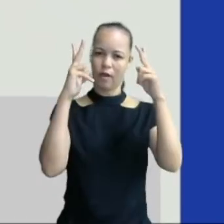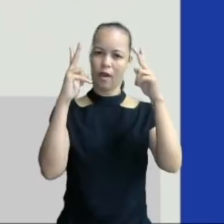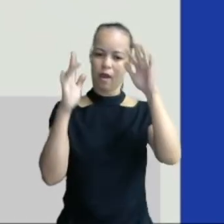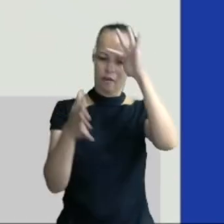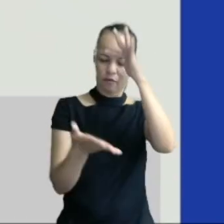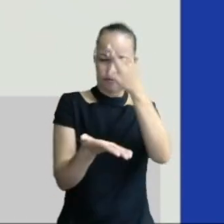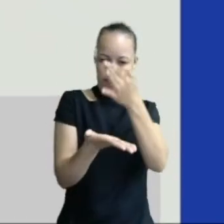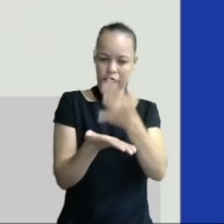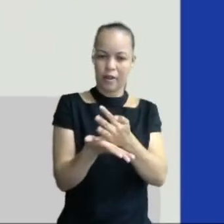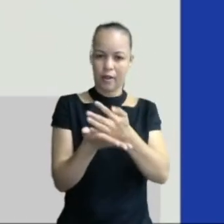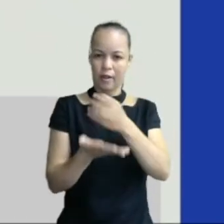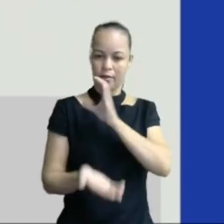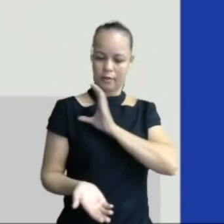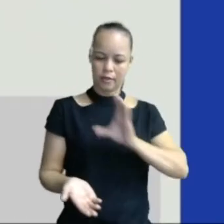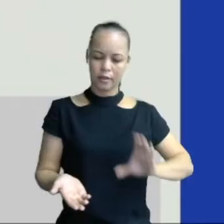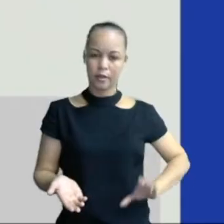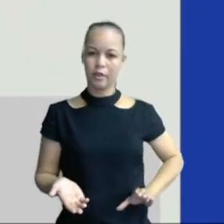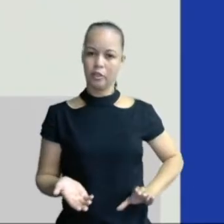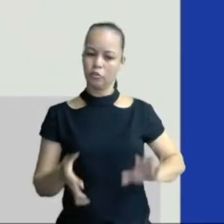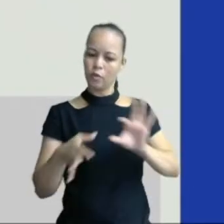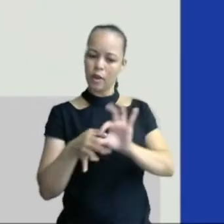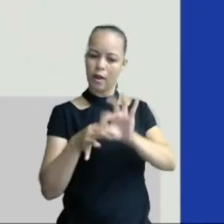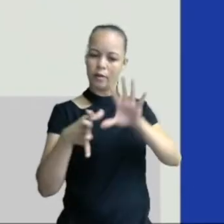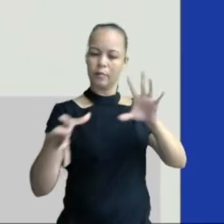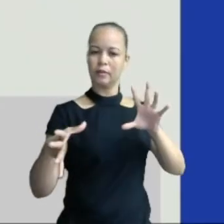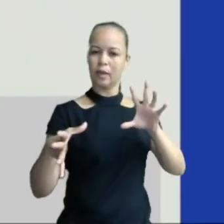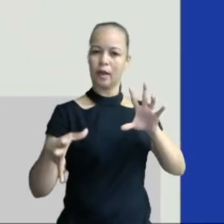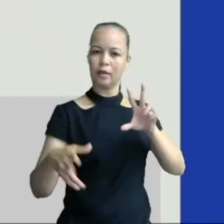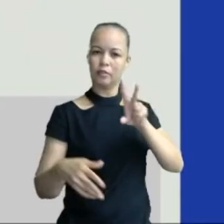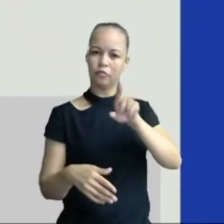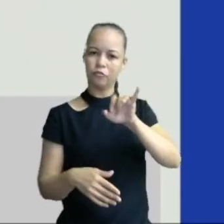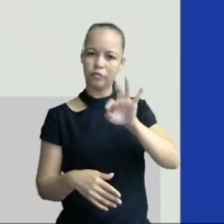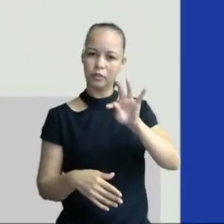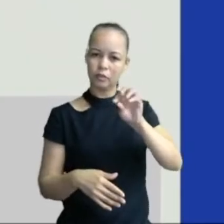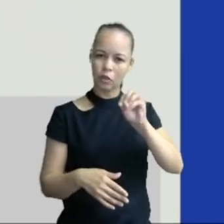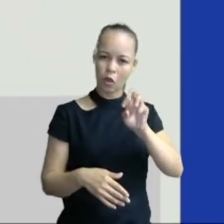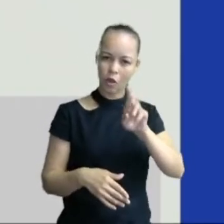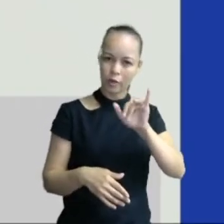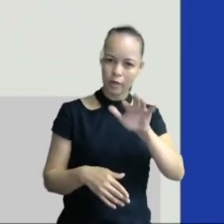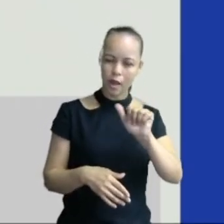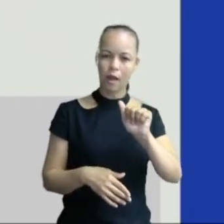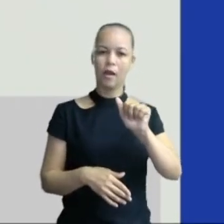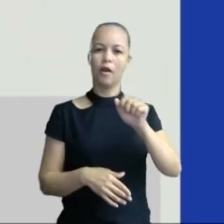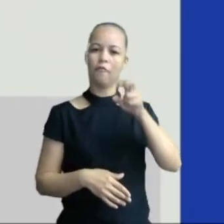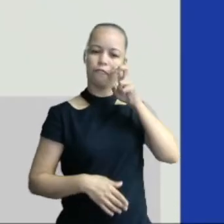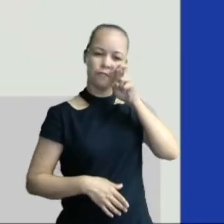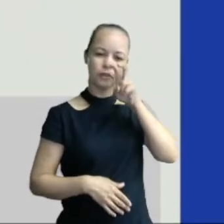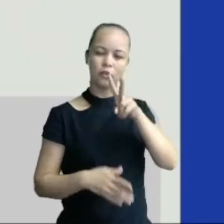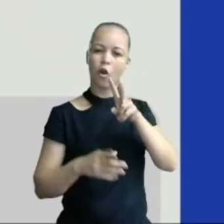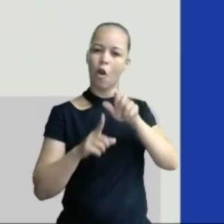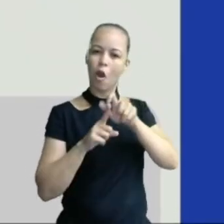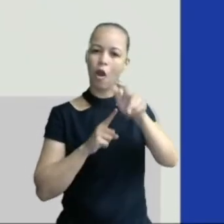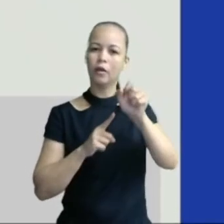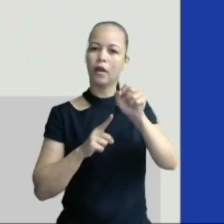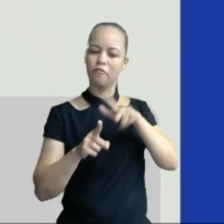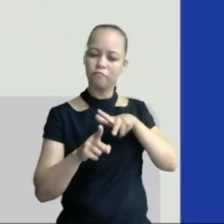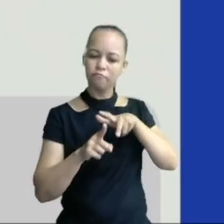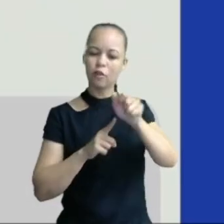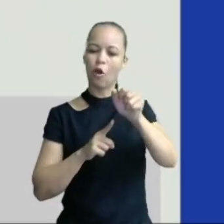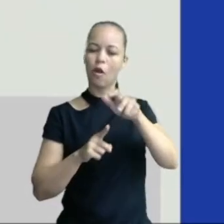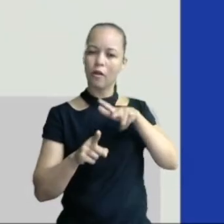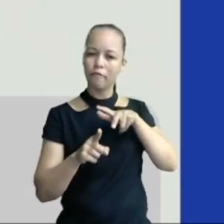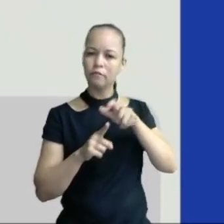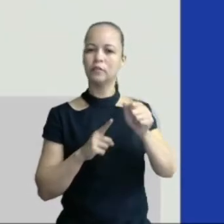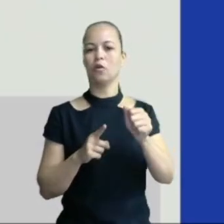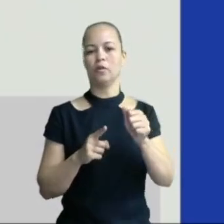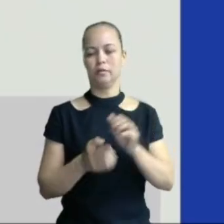a liberdade! Vitória! Vitória! Vitória! E logo o governador